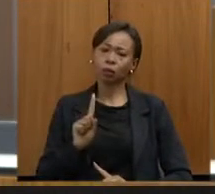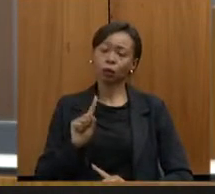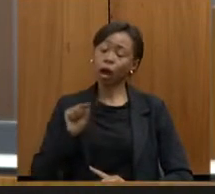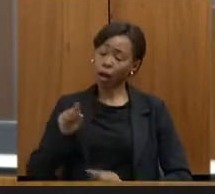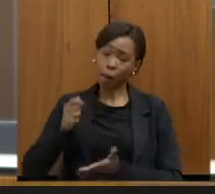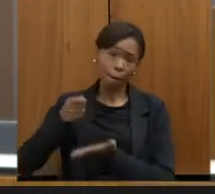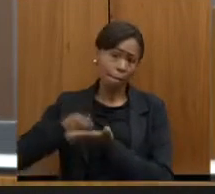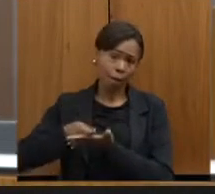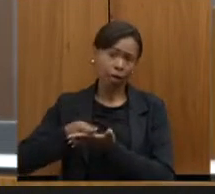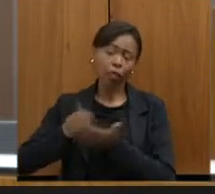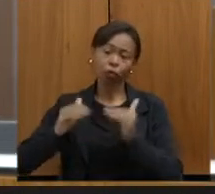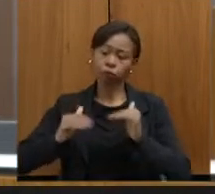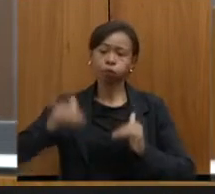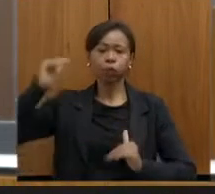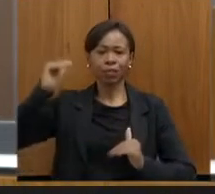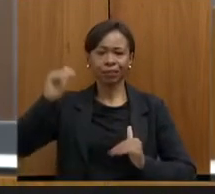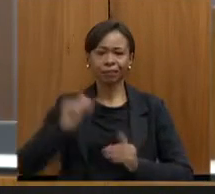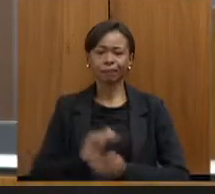Pode passar, por favor?